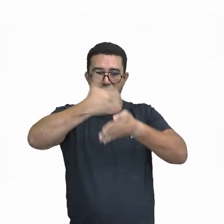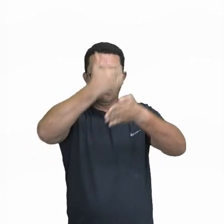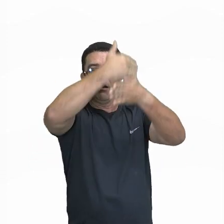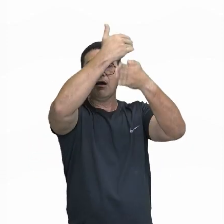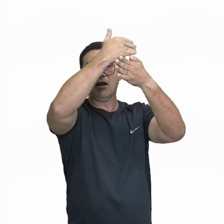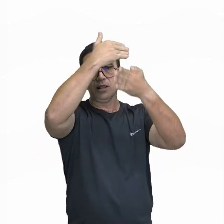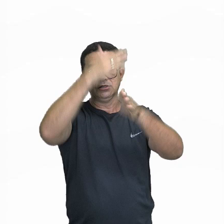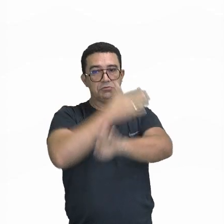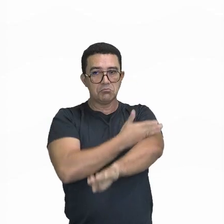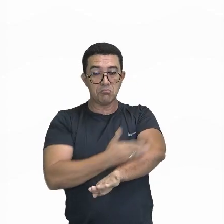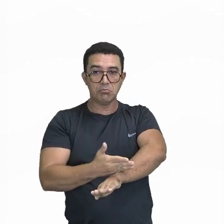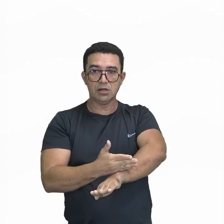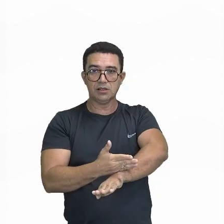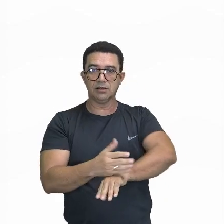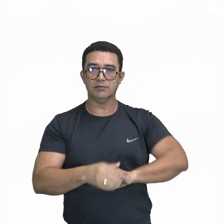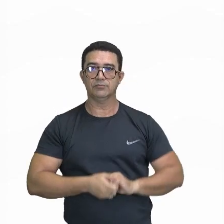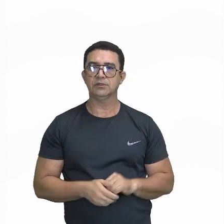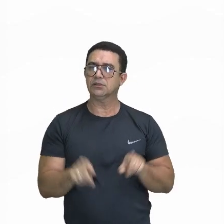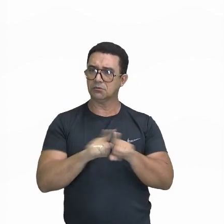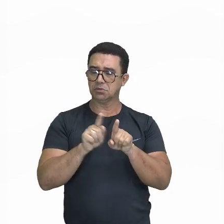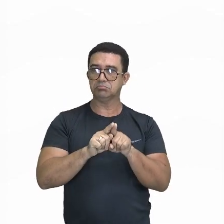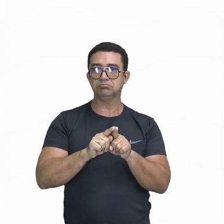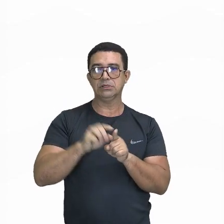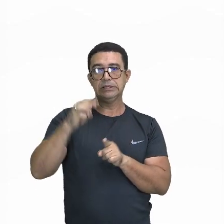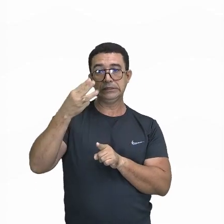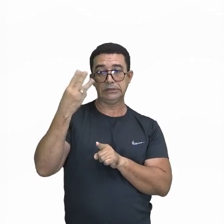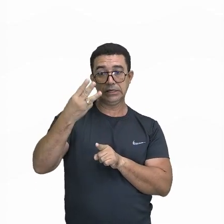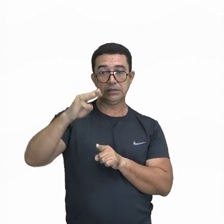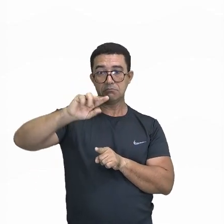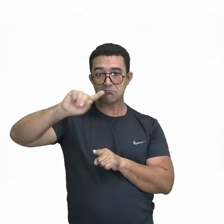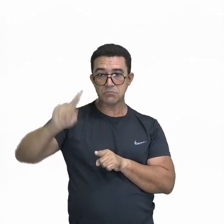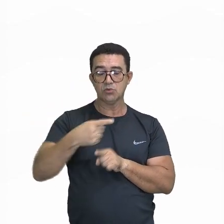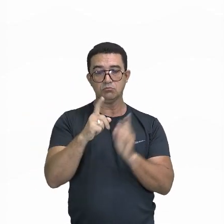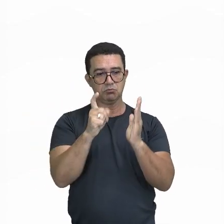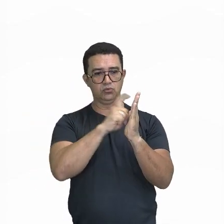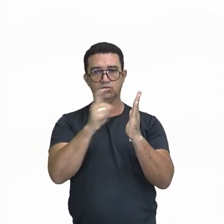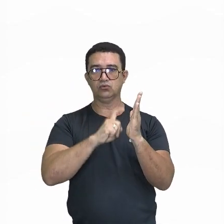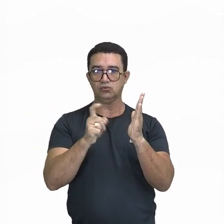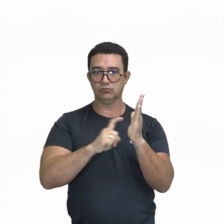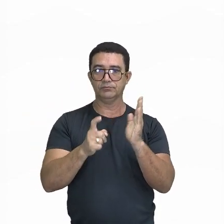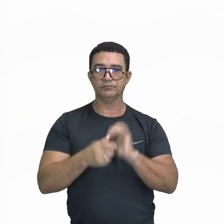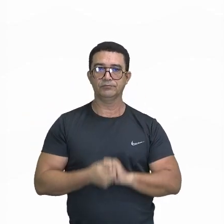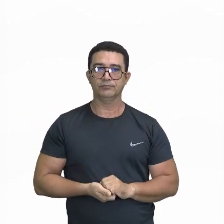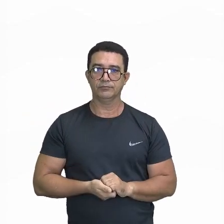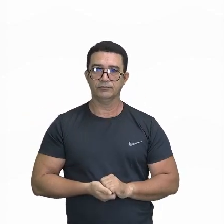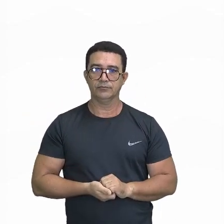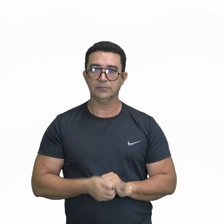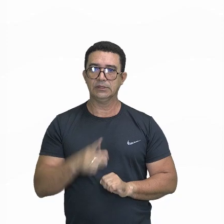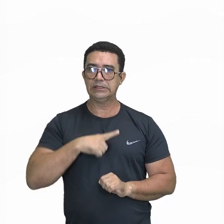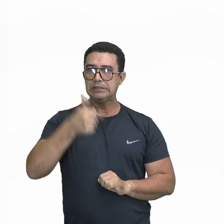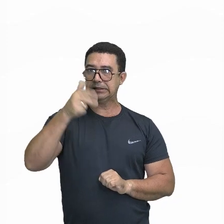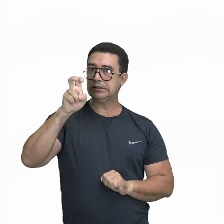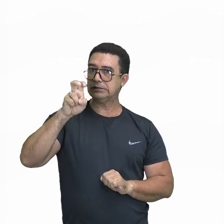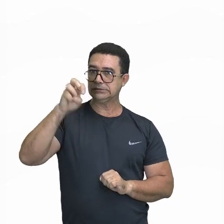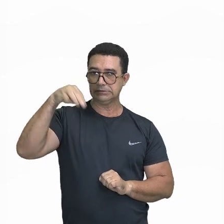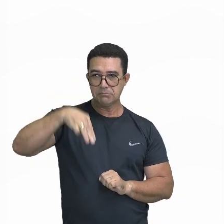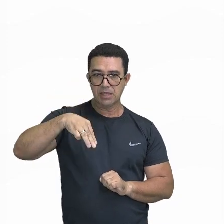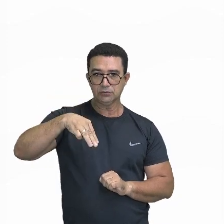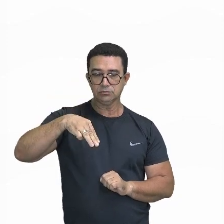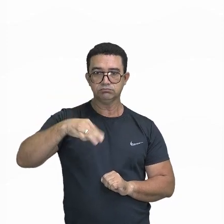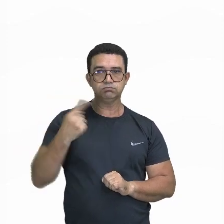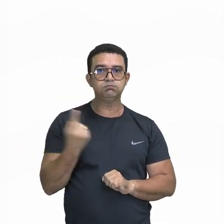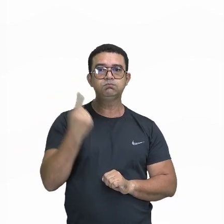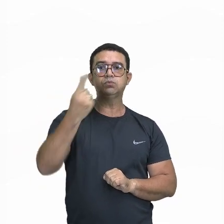700 litros de tintas coloridas e 3.000 latas de spray. O mural possui 15 metros de altura